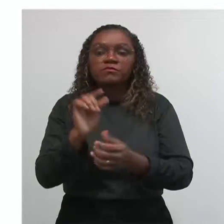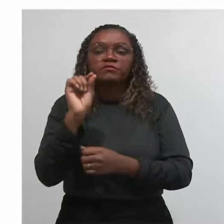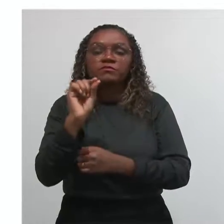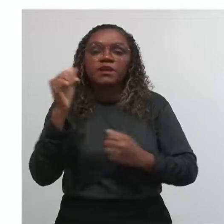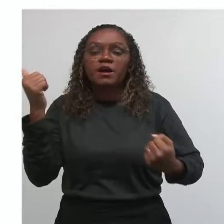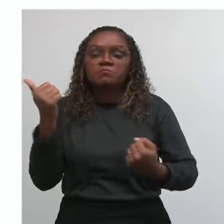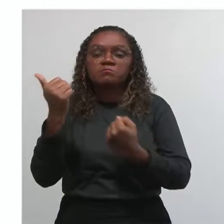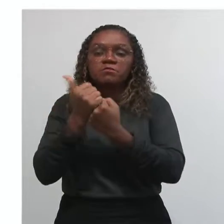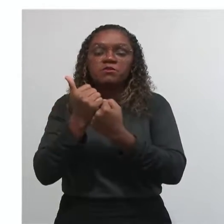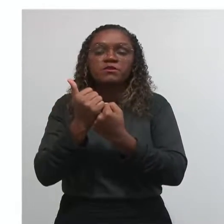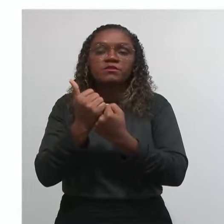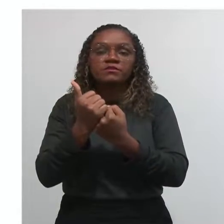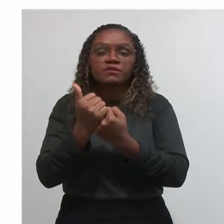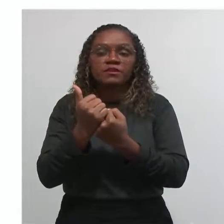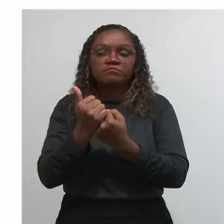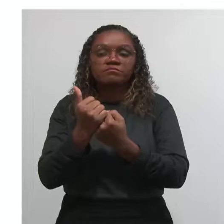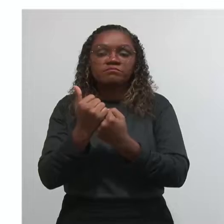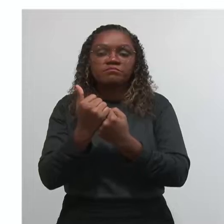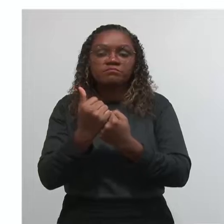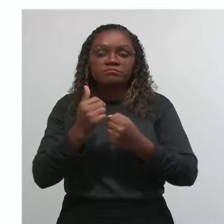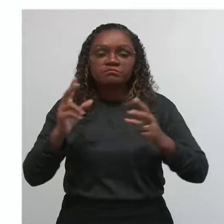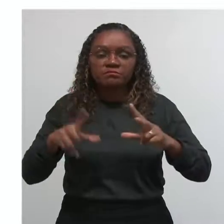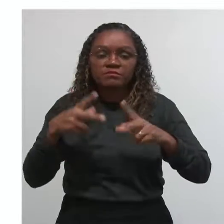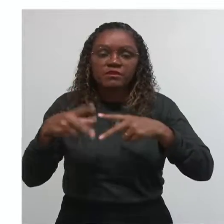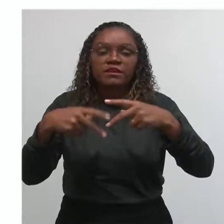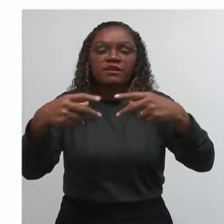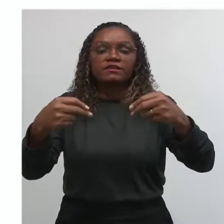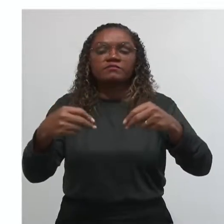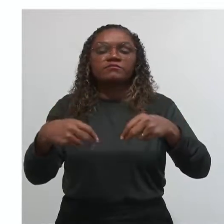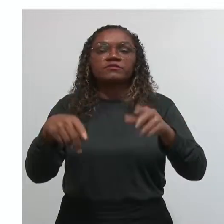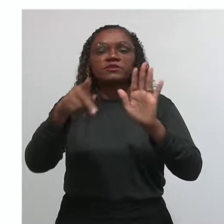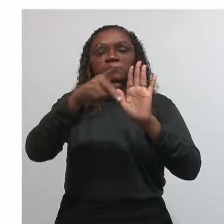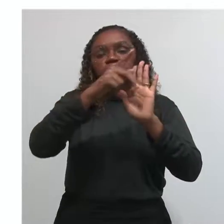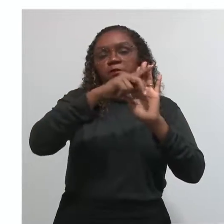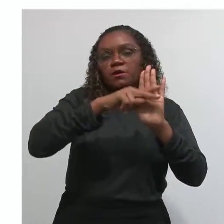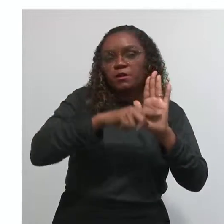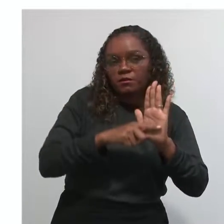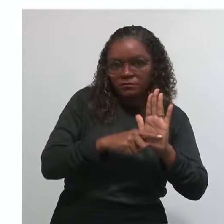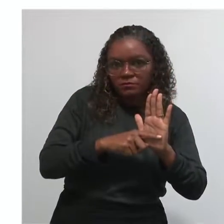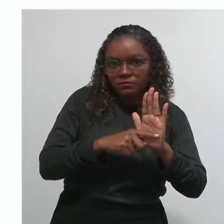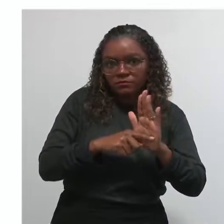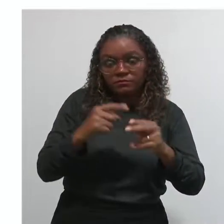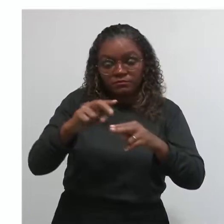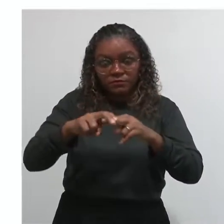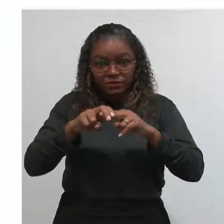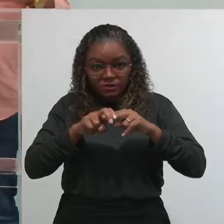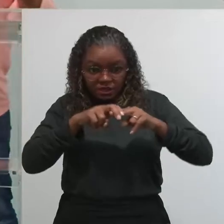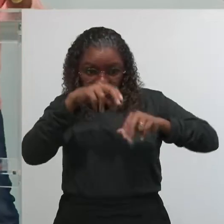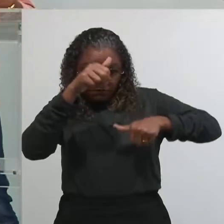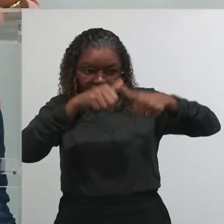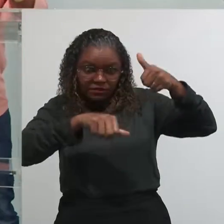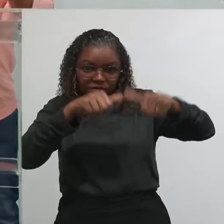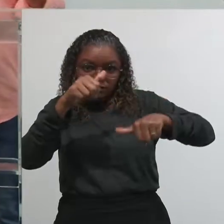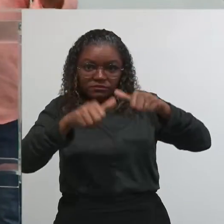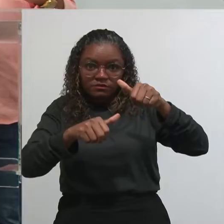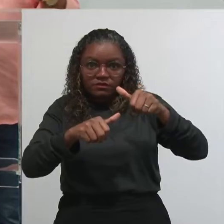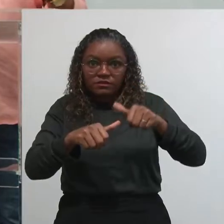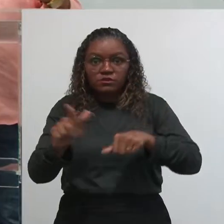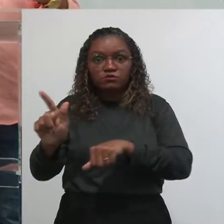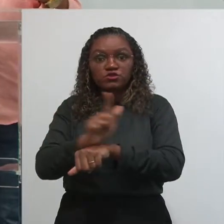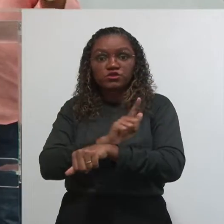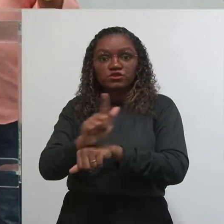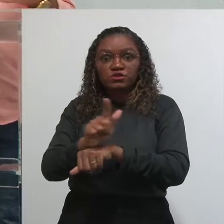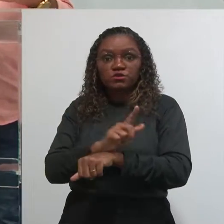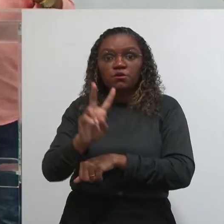o mérito e o valor de diferentes componentes de um programa. Então, é a partir da avaliação que o gestor deve